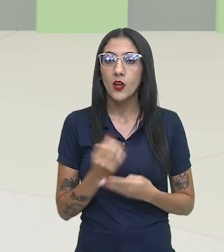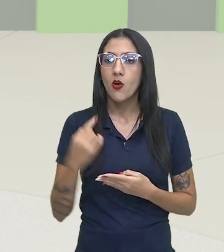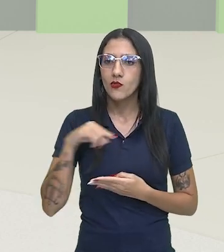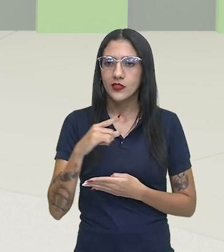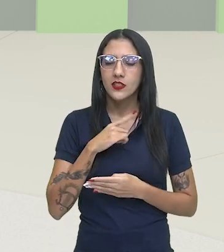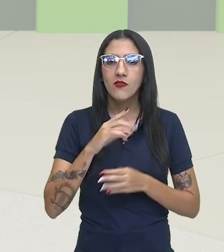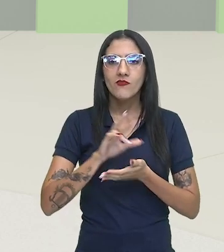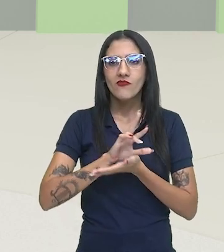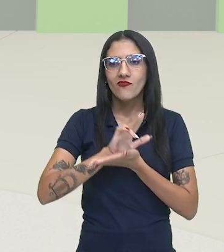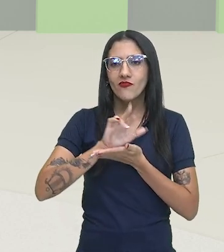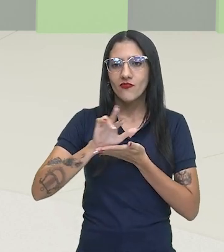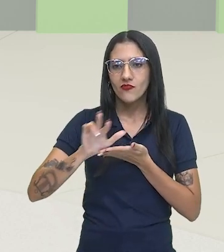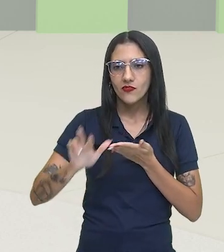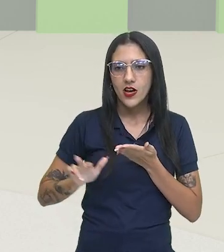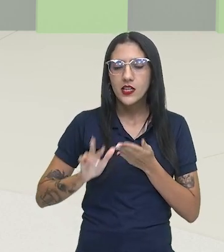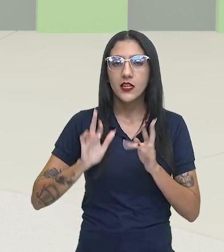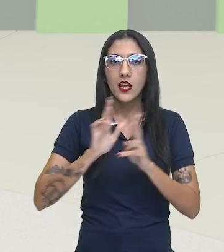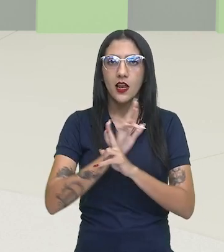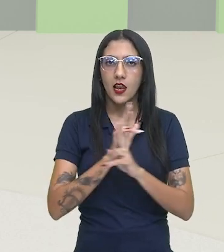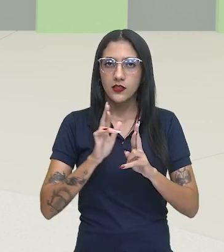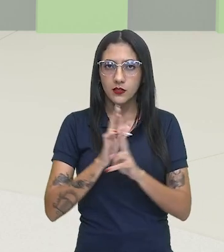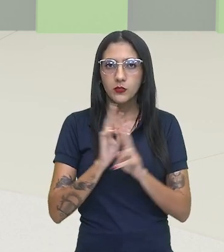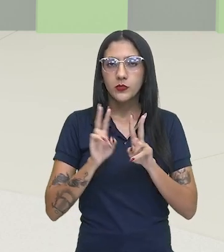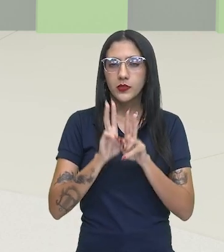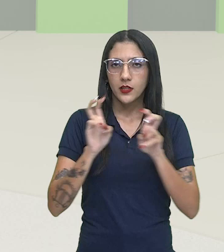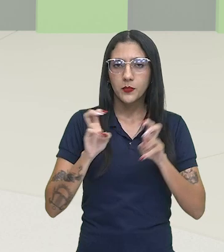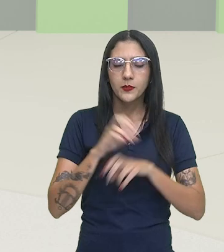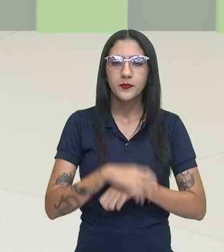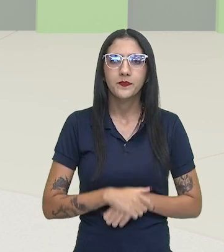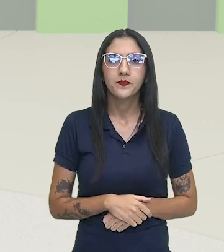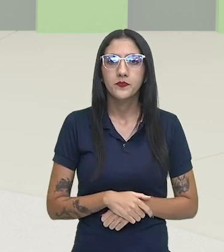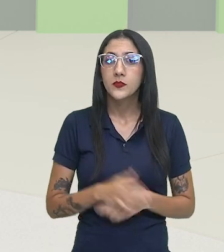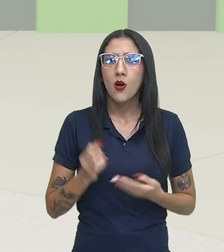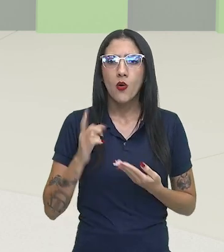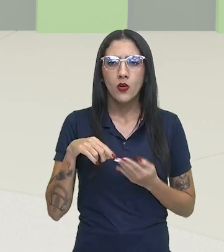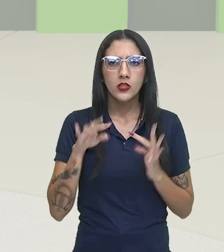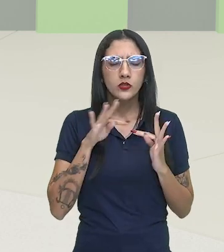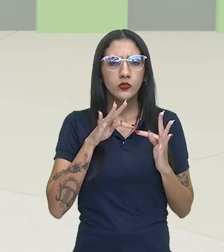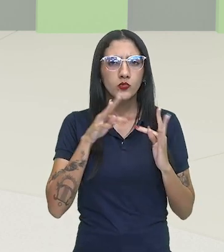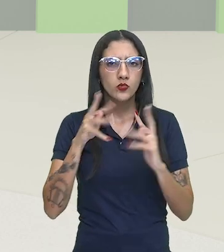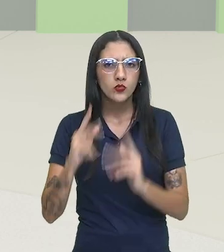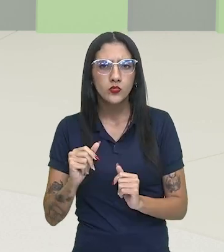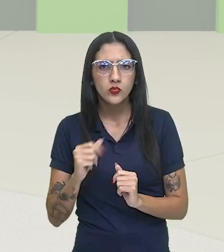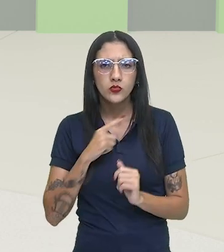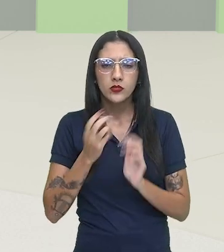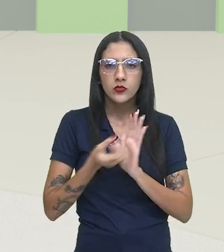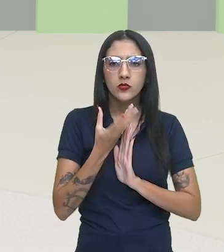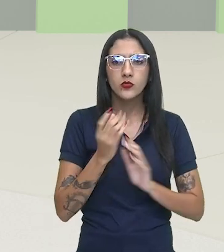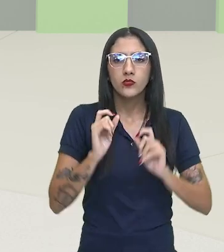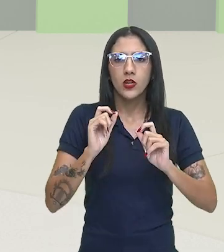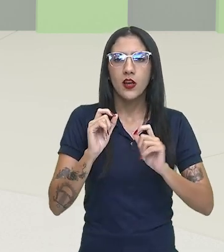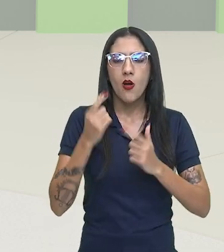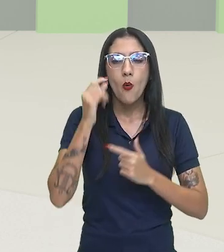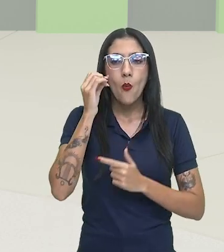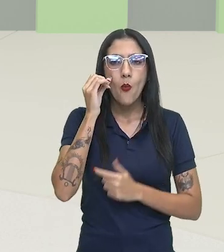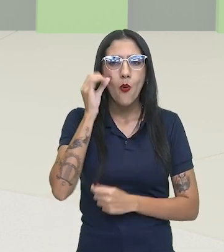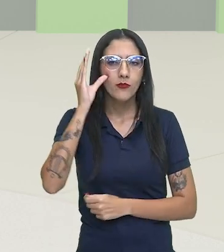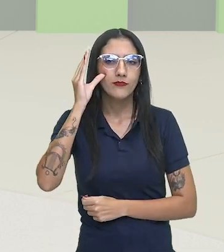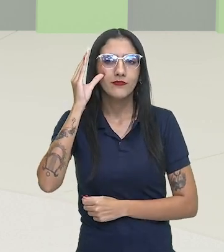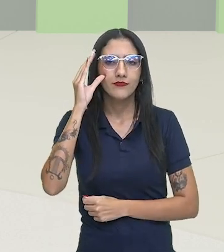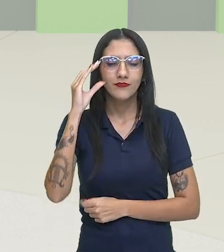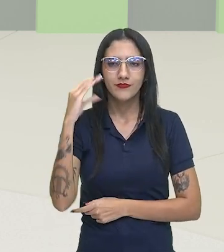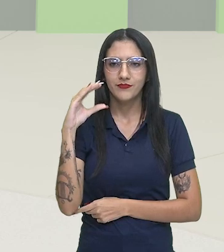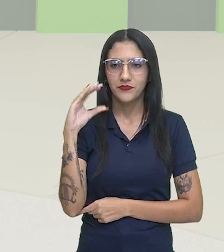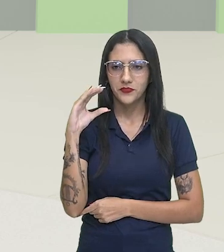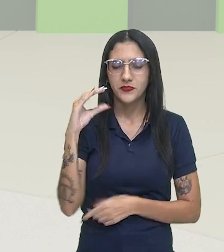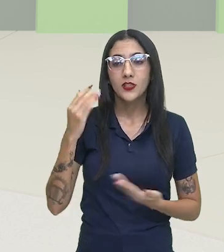várias relações da curiosidade com a pesquisa científica. E isso tudo gera o conhecimento científico.